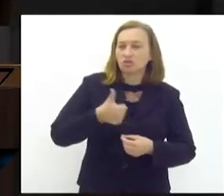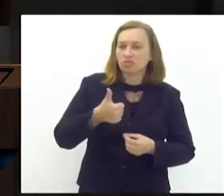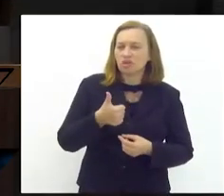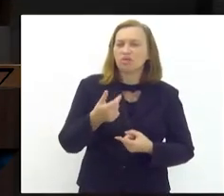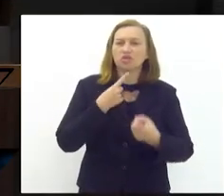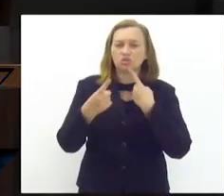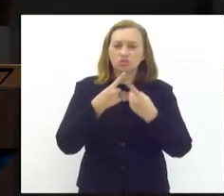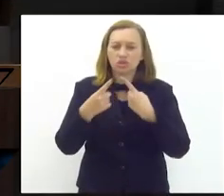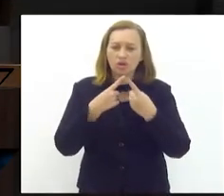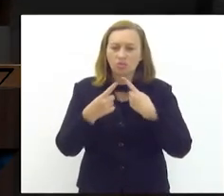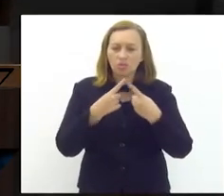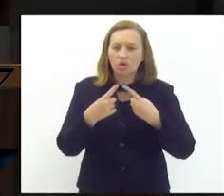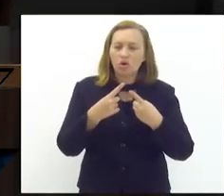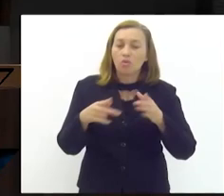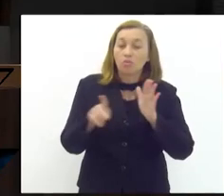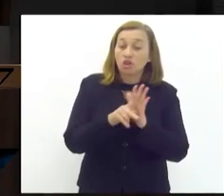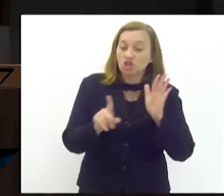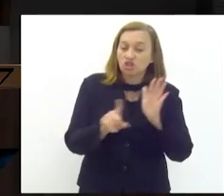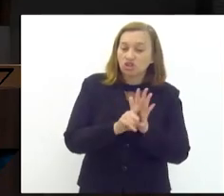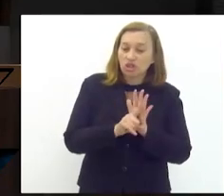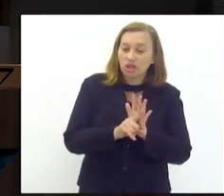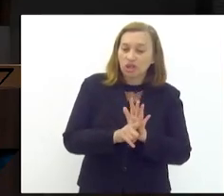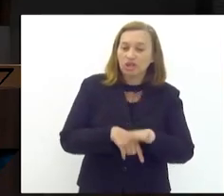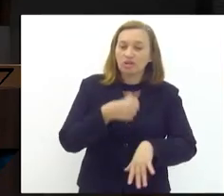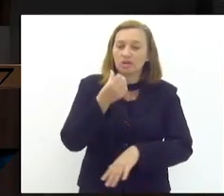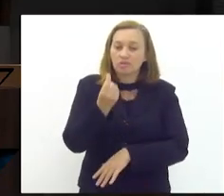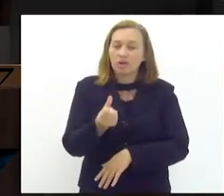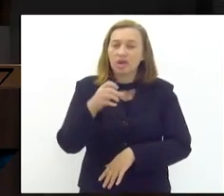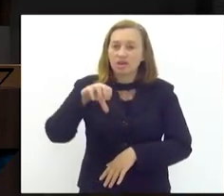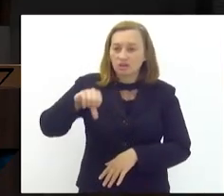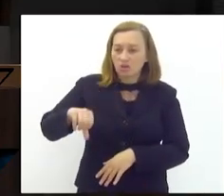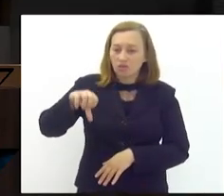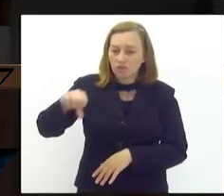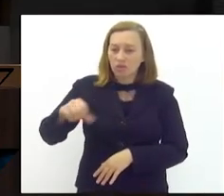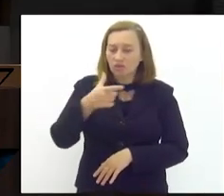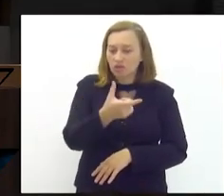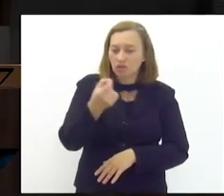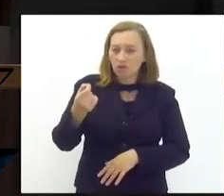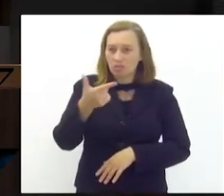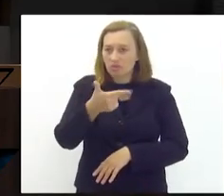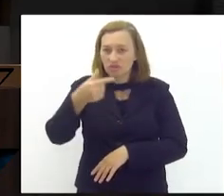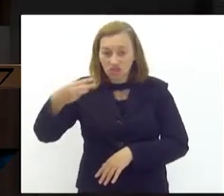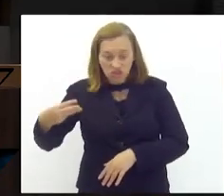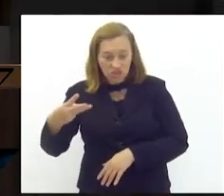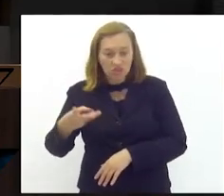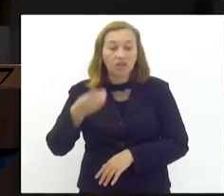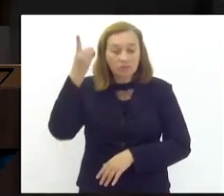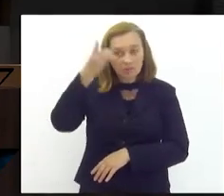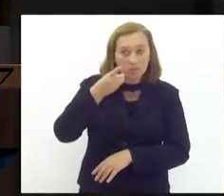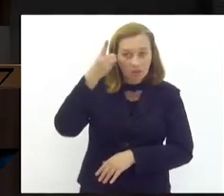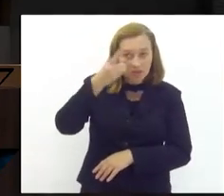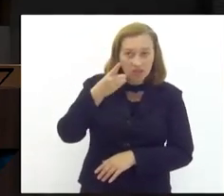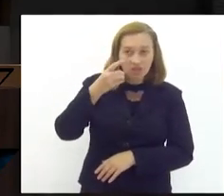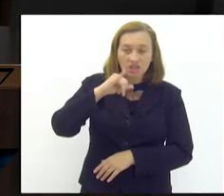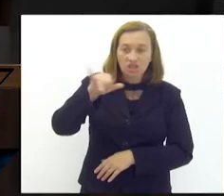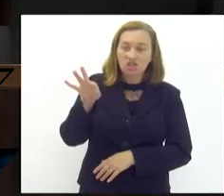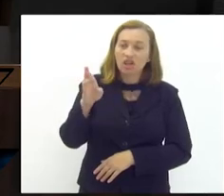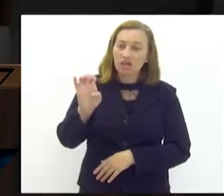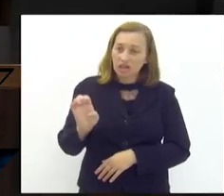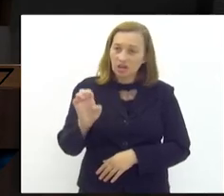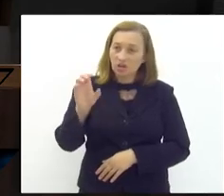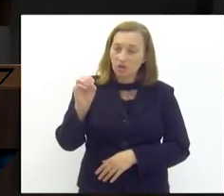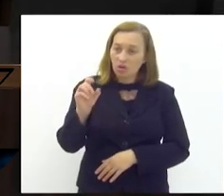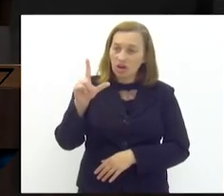ordinária em primeira discussão projeto de lei 699 de 2023 de autoria do deputado Jari Oliveira